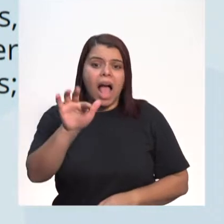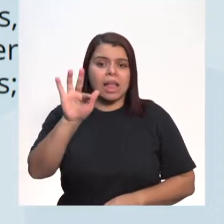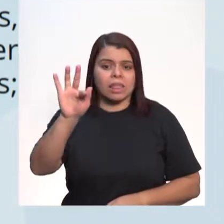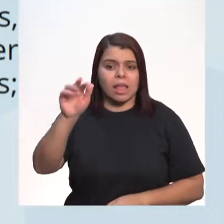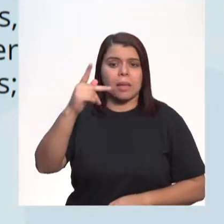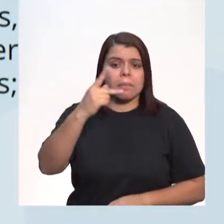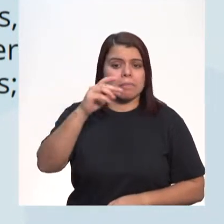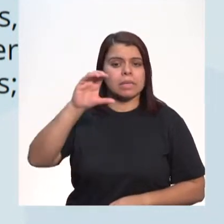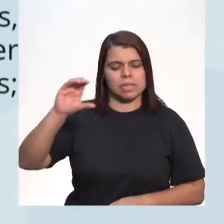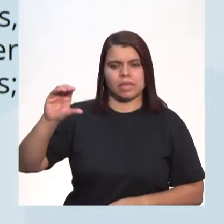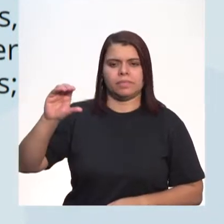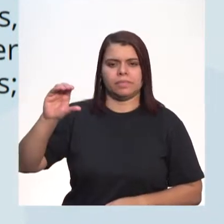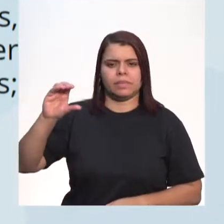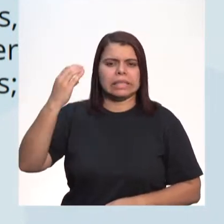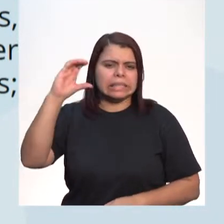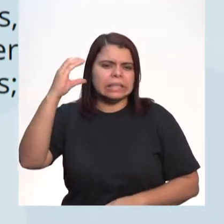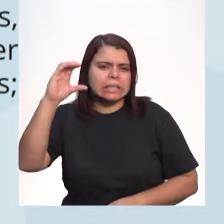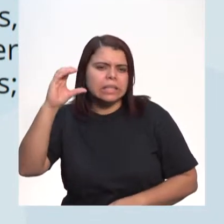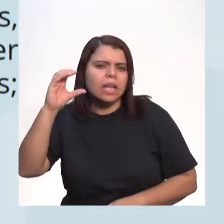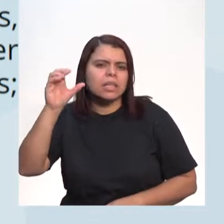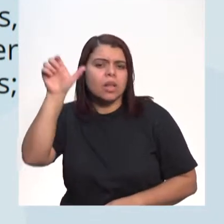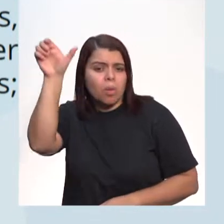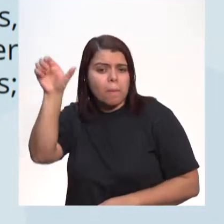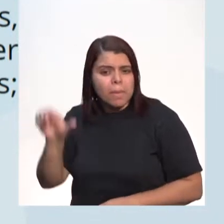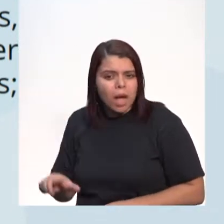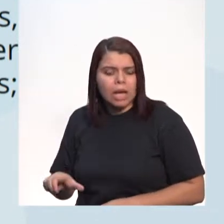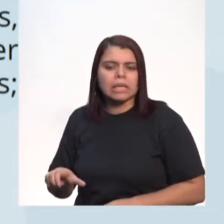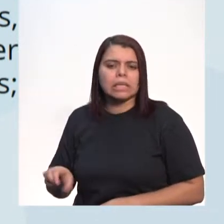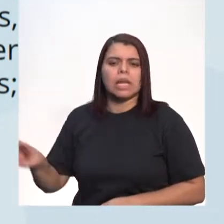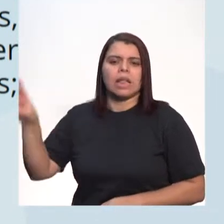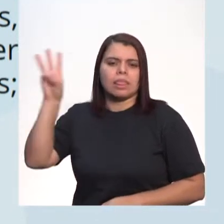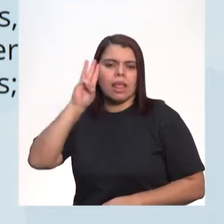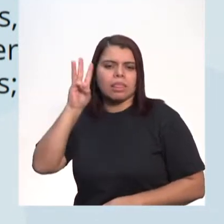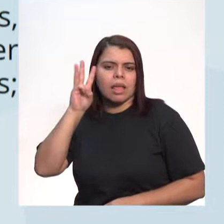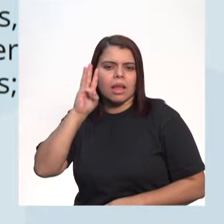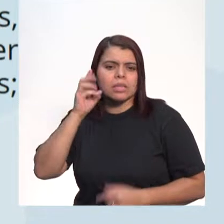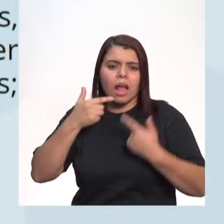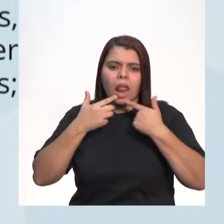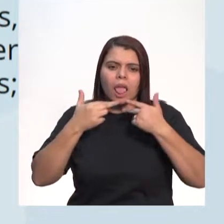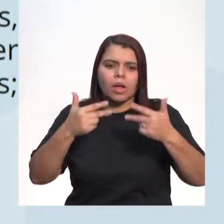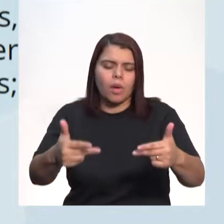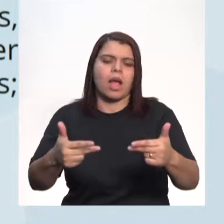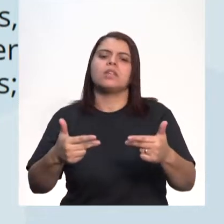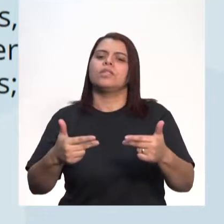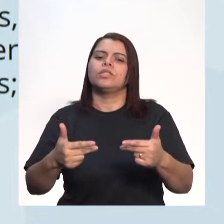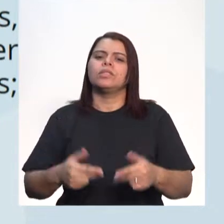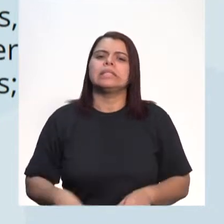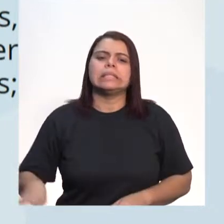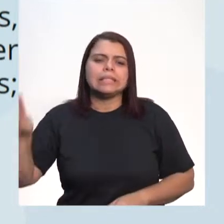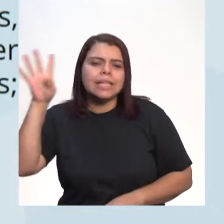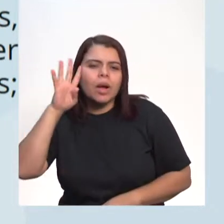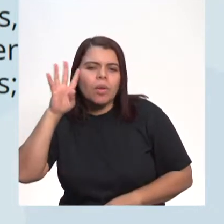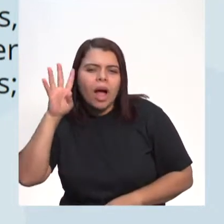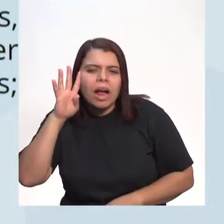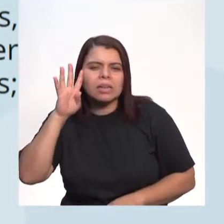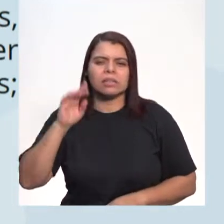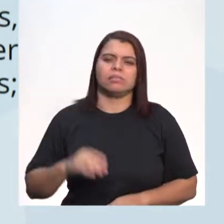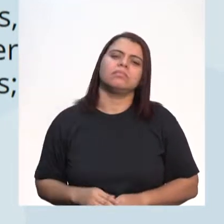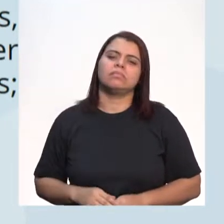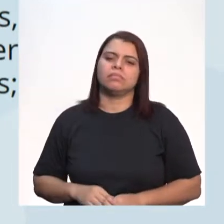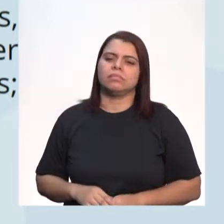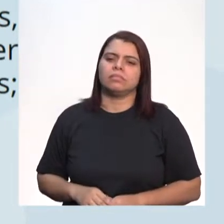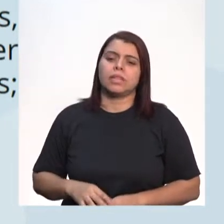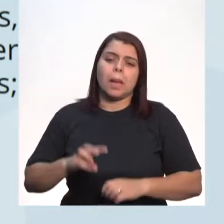de Ciências Humanas na terça, Linguagens na quarta, Ciências da Natureza e Matemática na